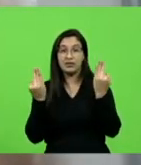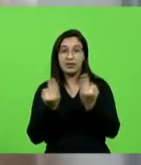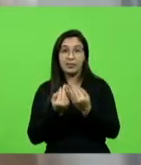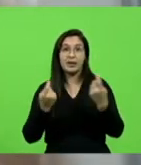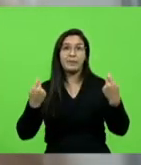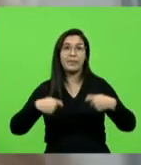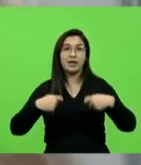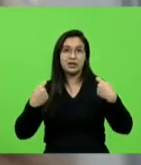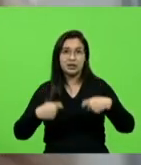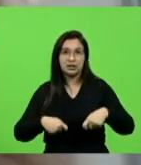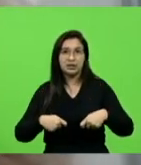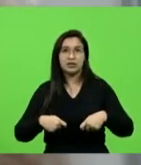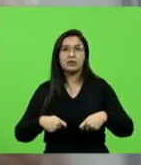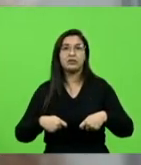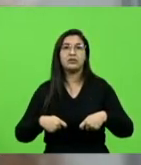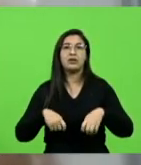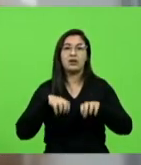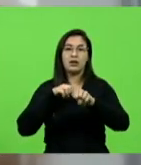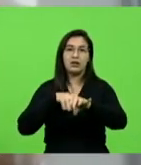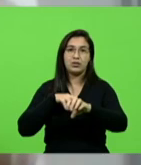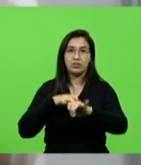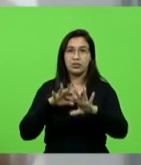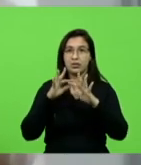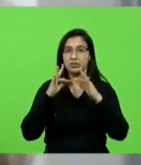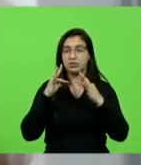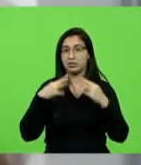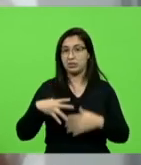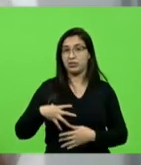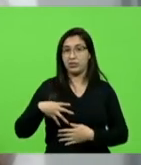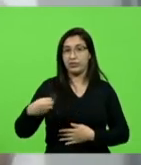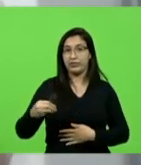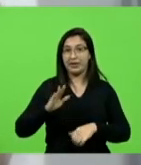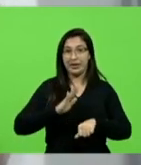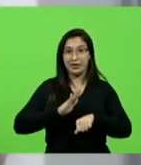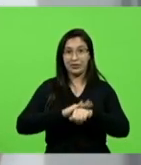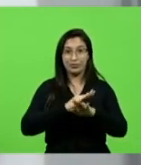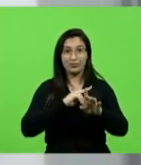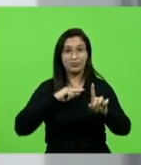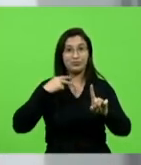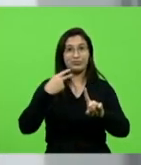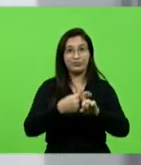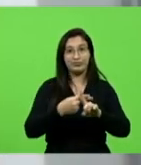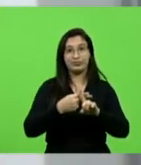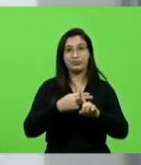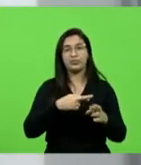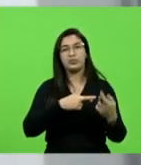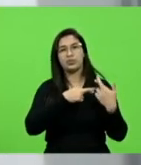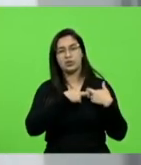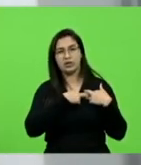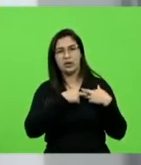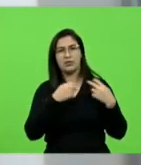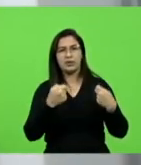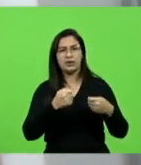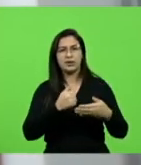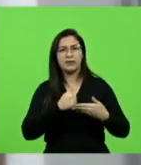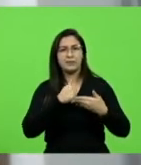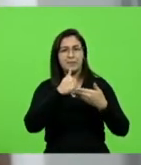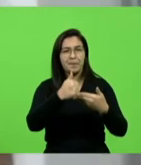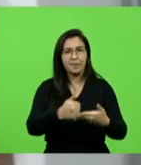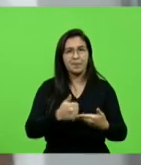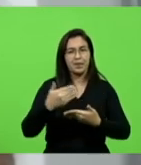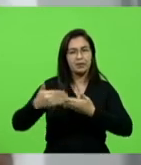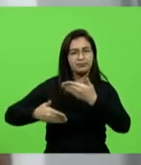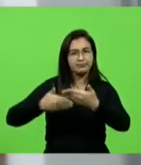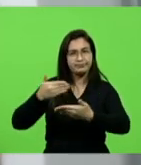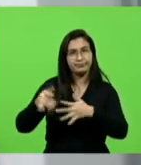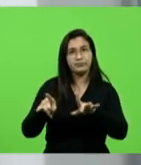de formas mais efetiva e responsável, pelo acompanhamento do processo e a execução das